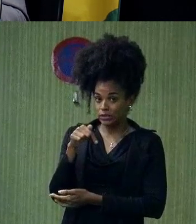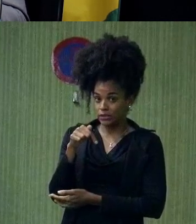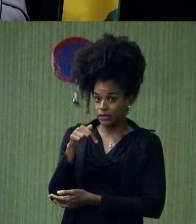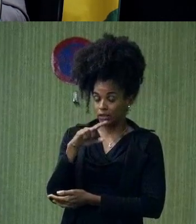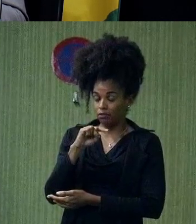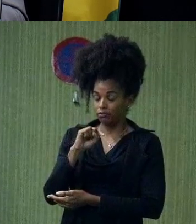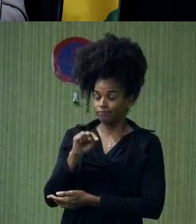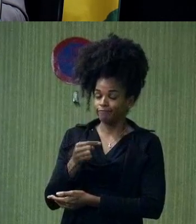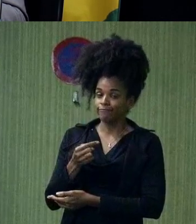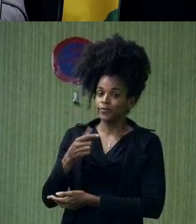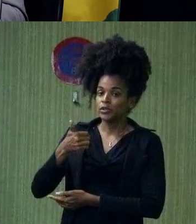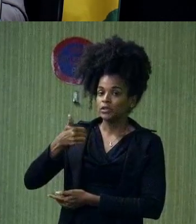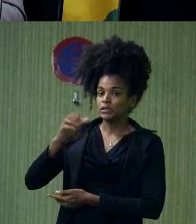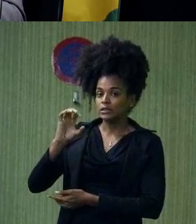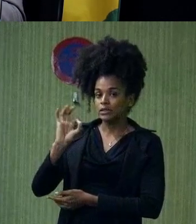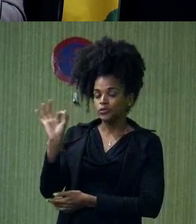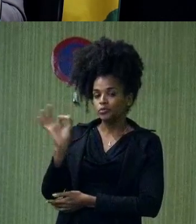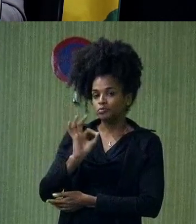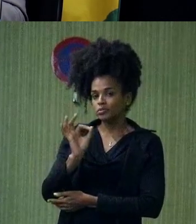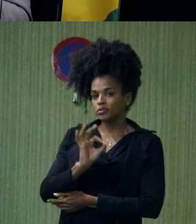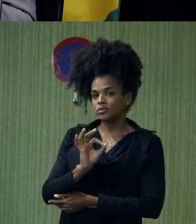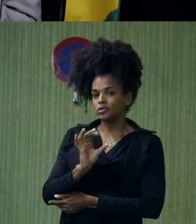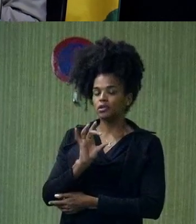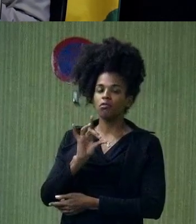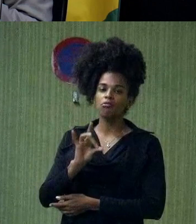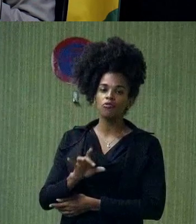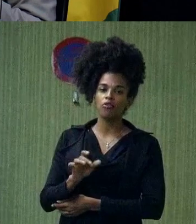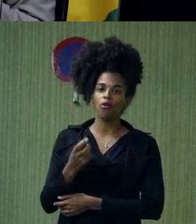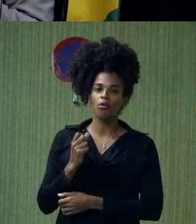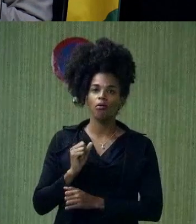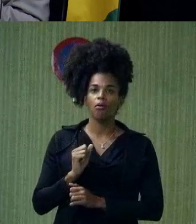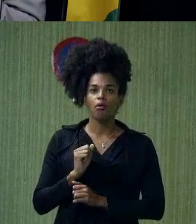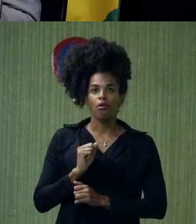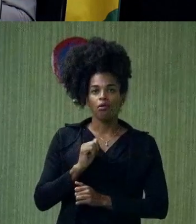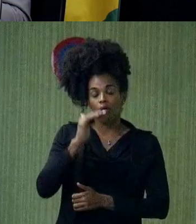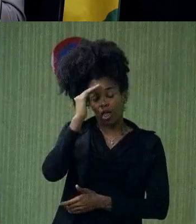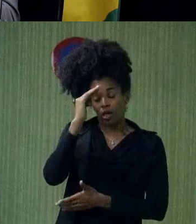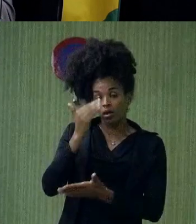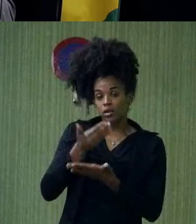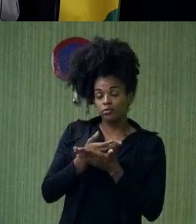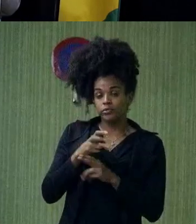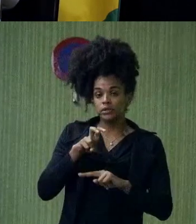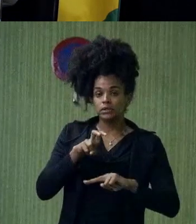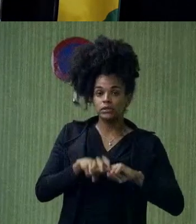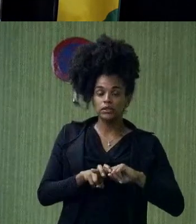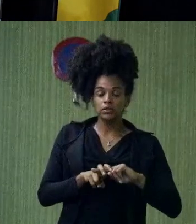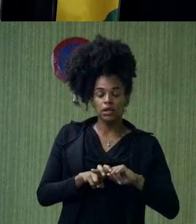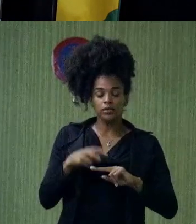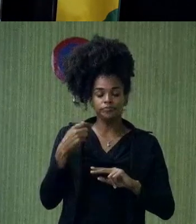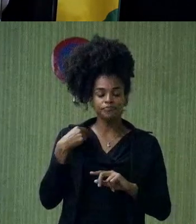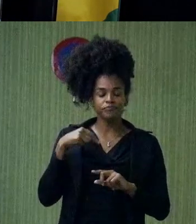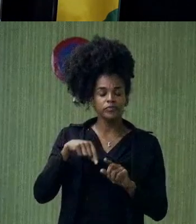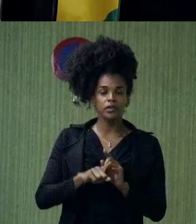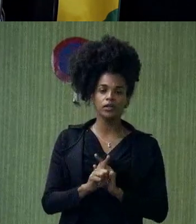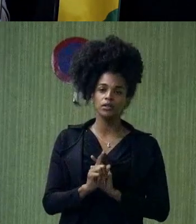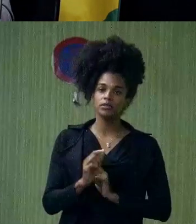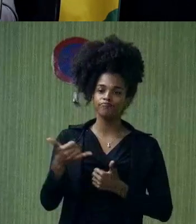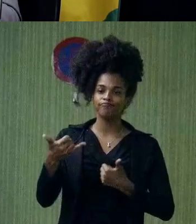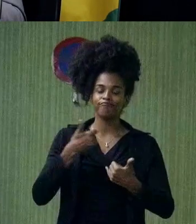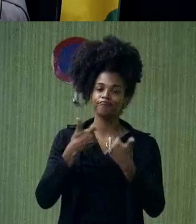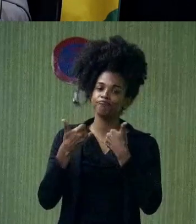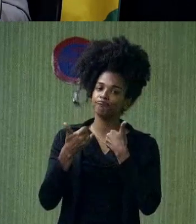57.10 responderam que somente como ouvintes considerando a natureza de fiscal da ordem jurídica do